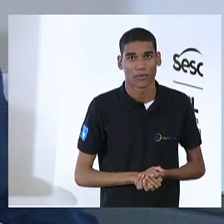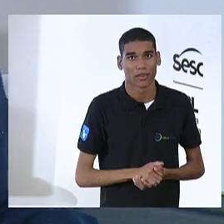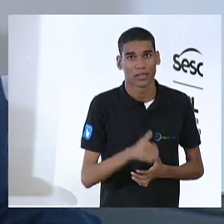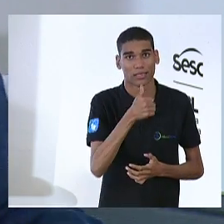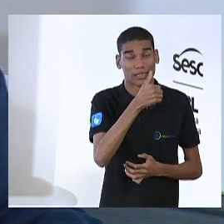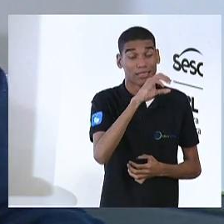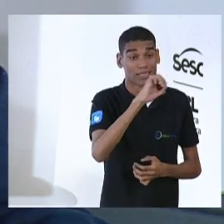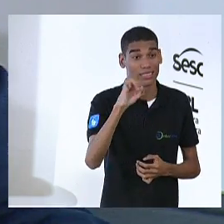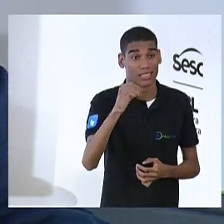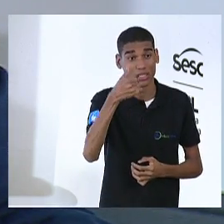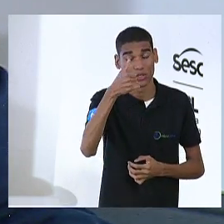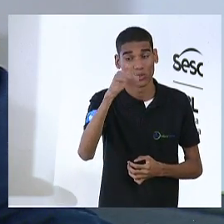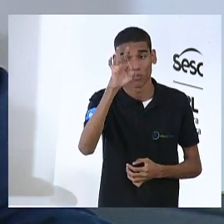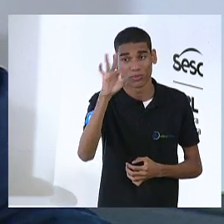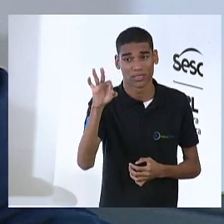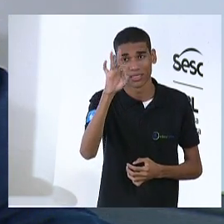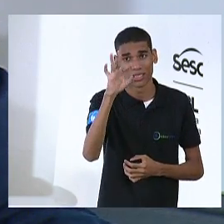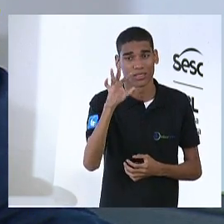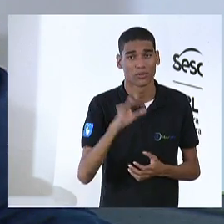101%